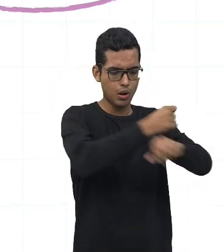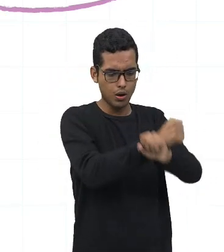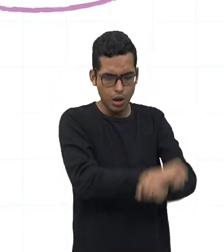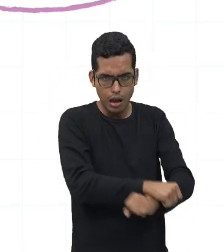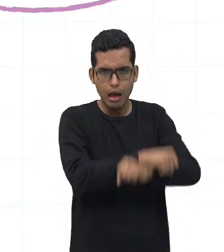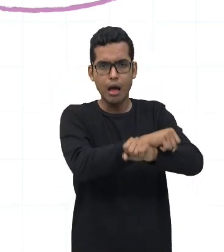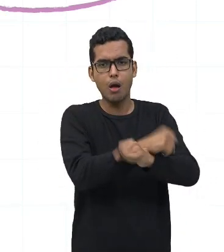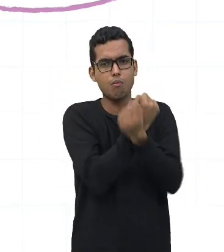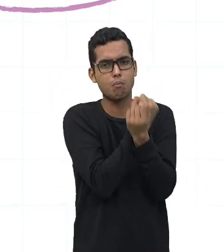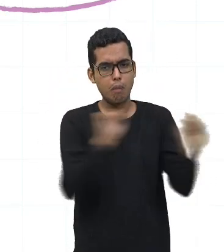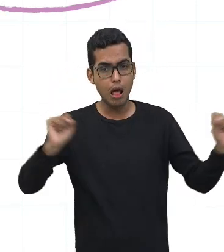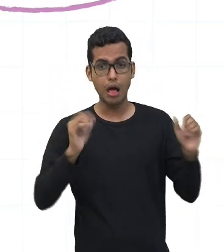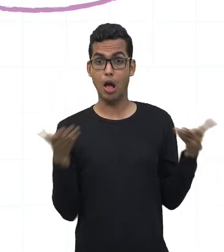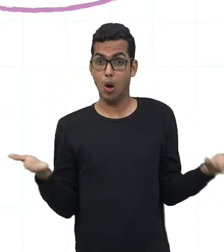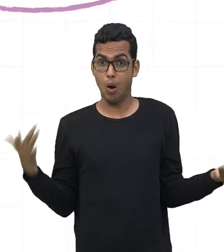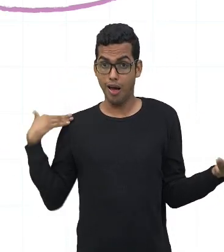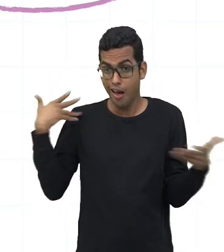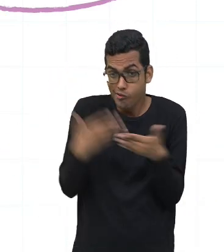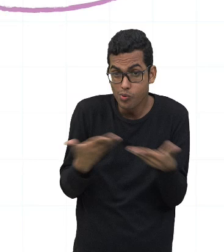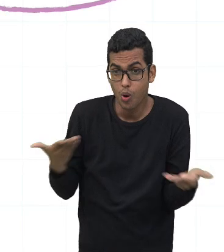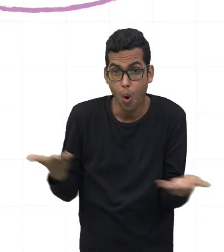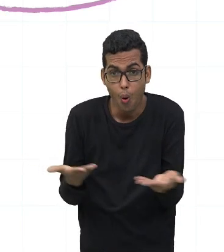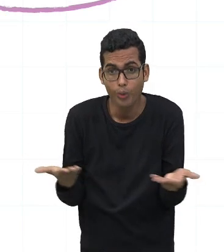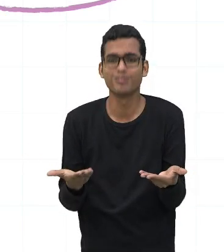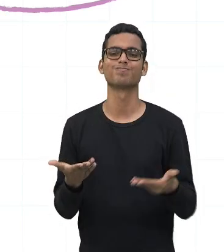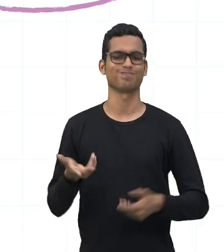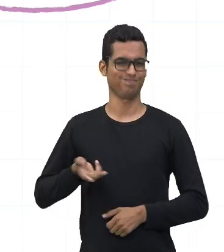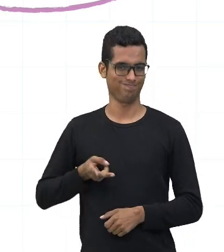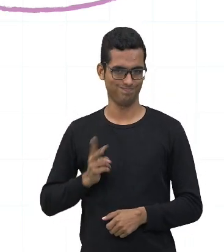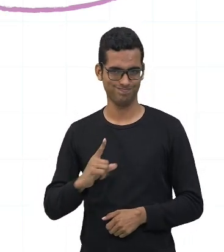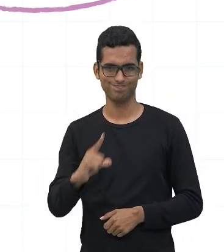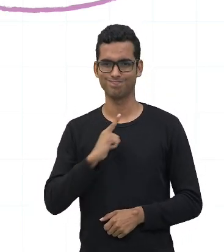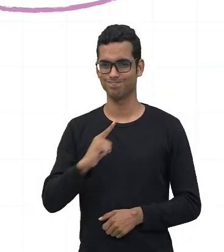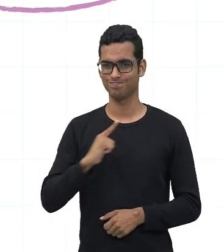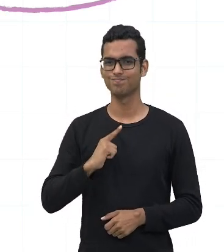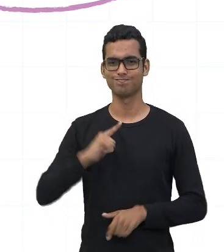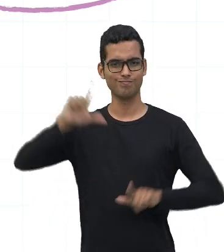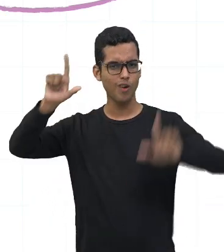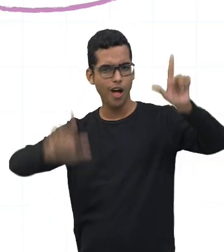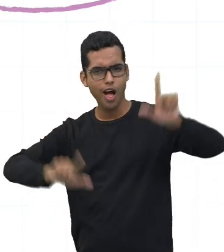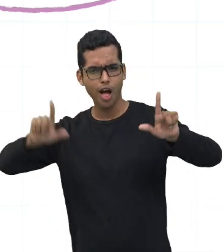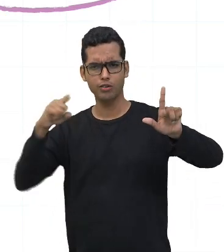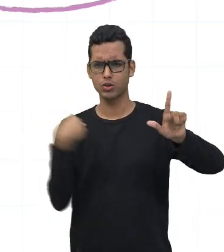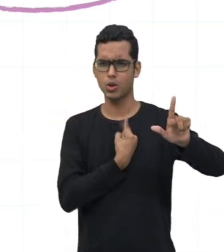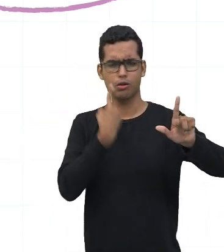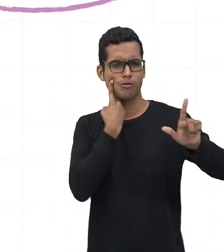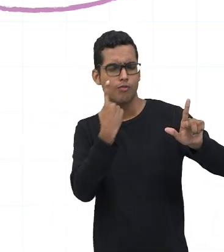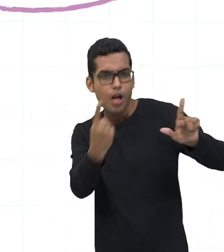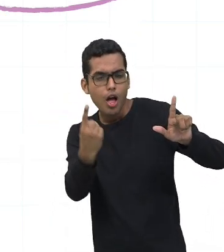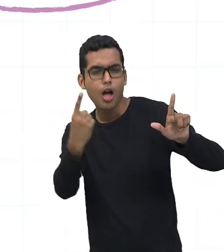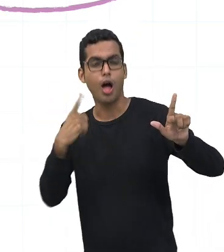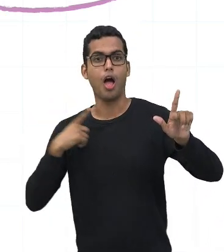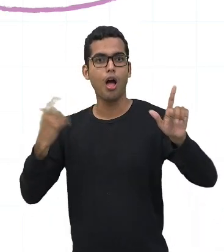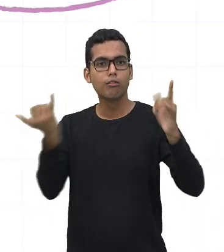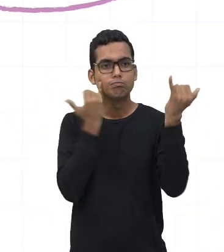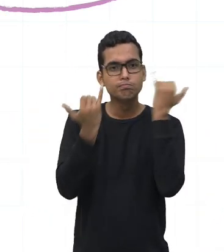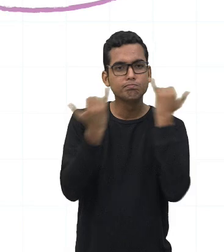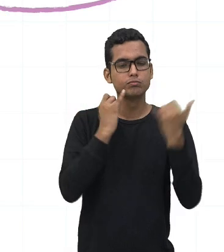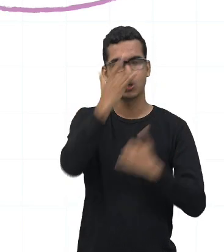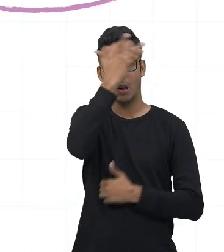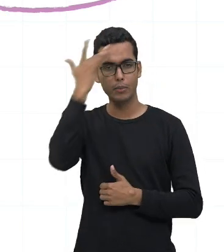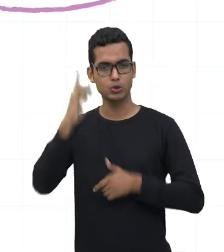hoje encontramos nos nossos jornais televisivos notícias de lugares que